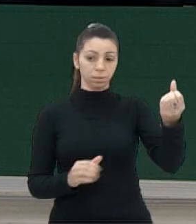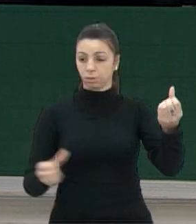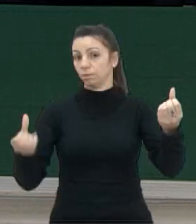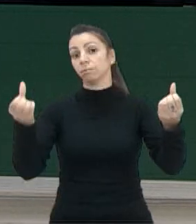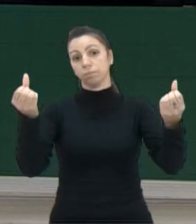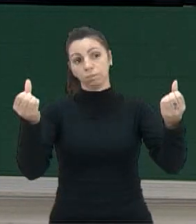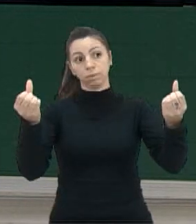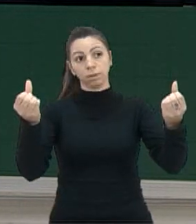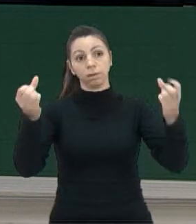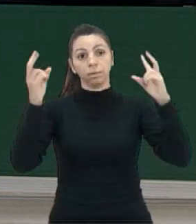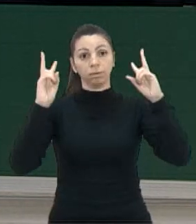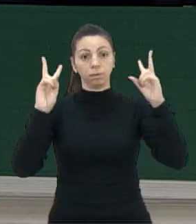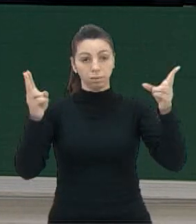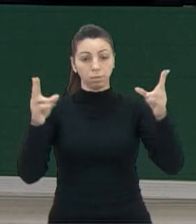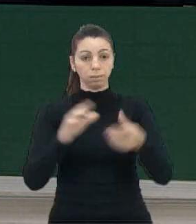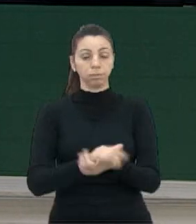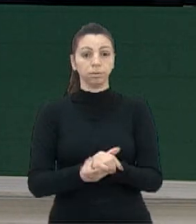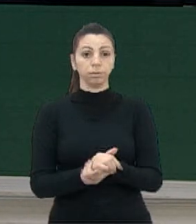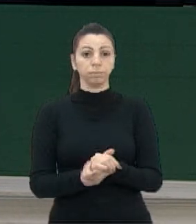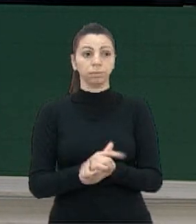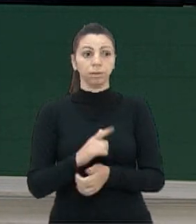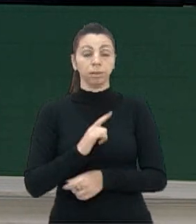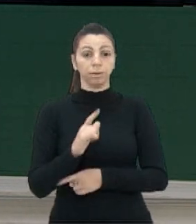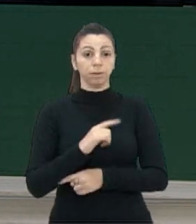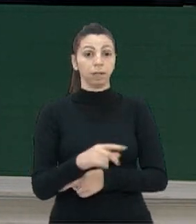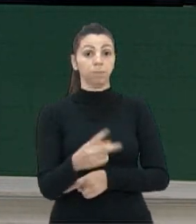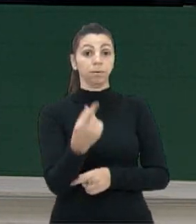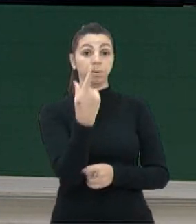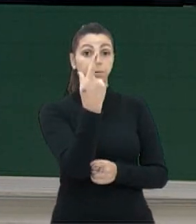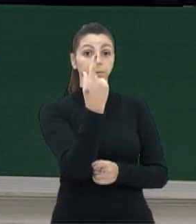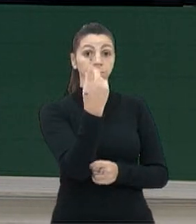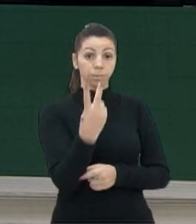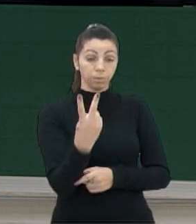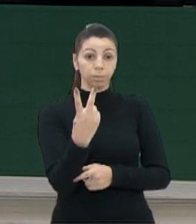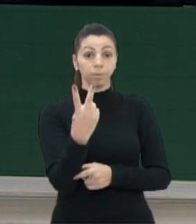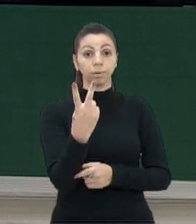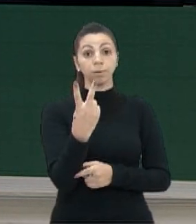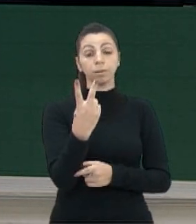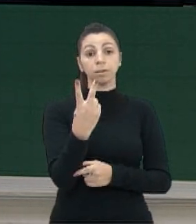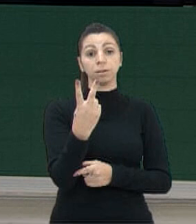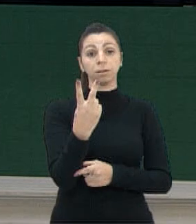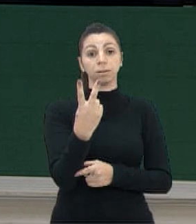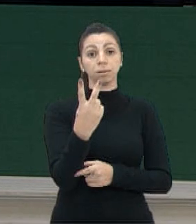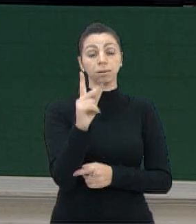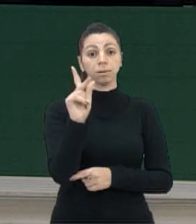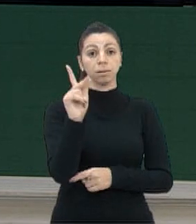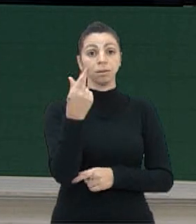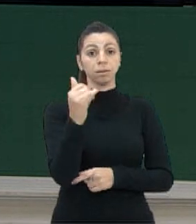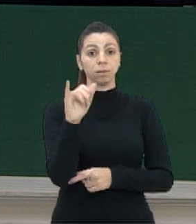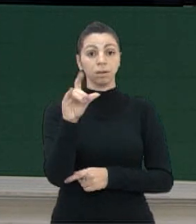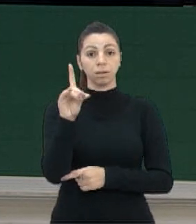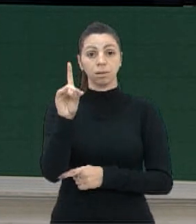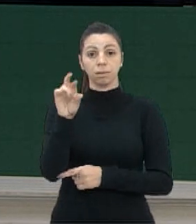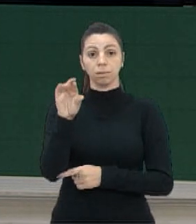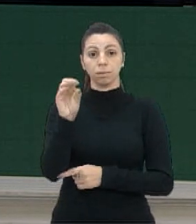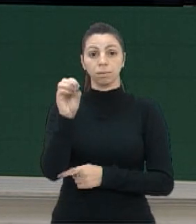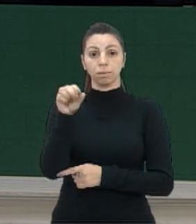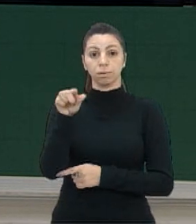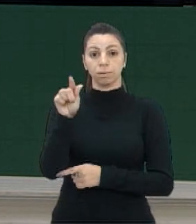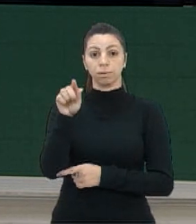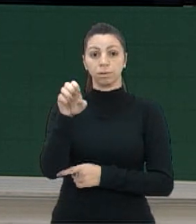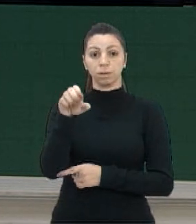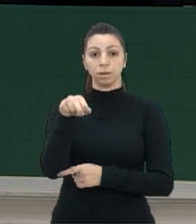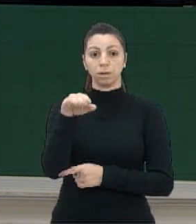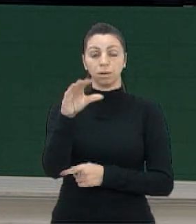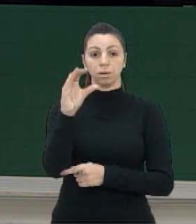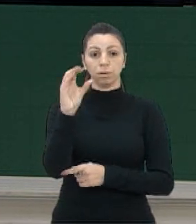caso, eu tenho 12 hidrogênios do lado dos reagentes. Lá nos produtos, eu preciso ter 12, então eu vou usar o coeficiente estequiométrico